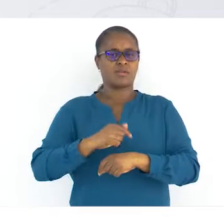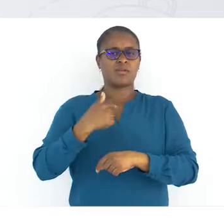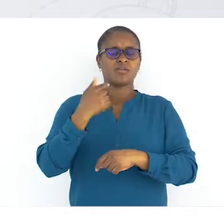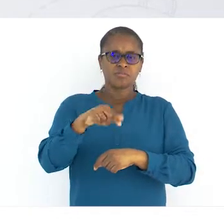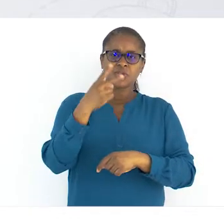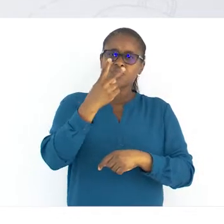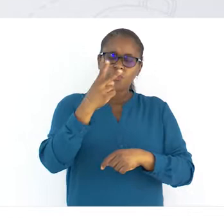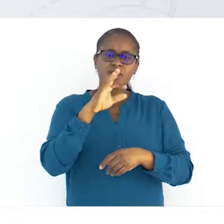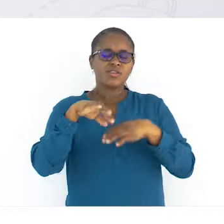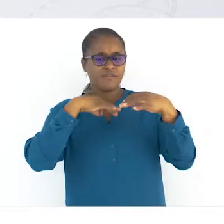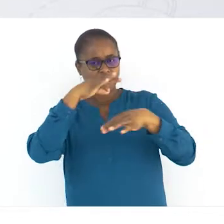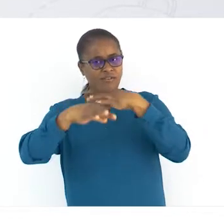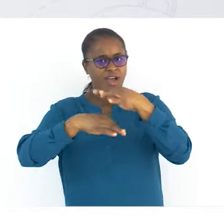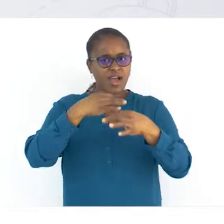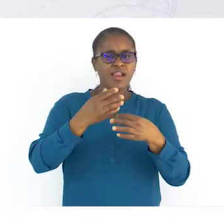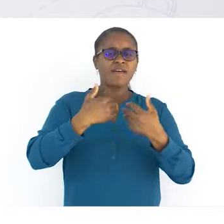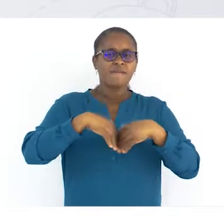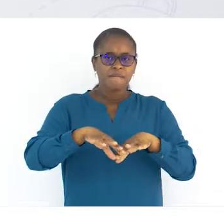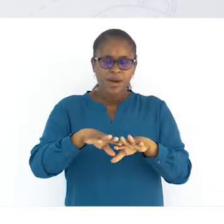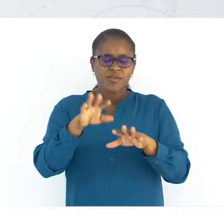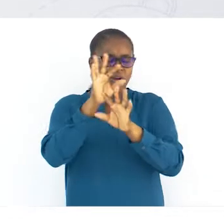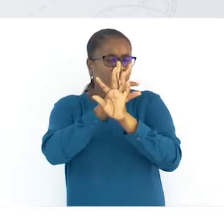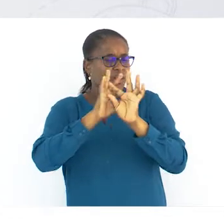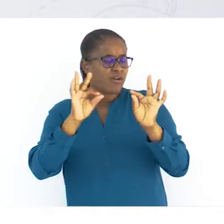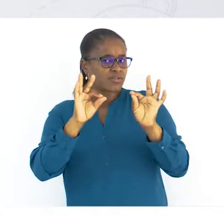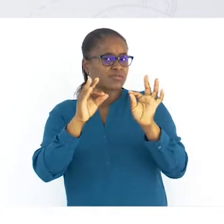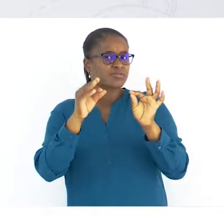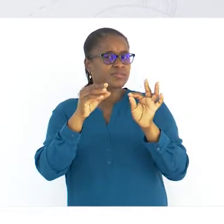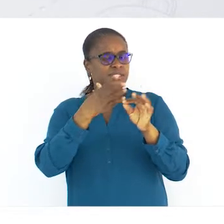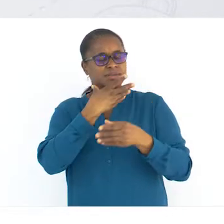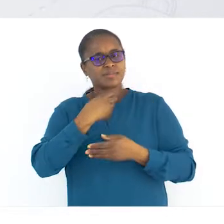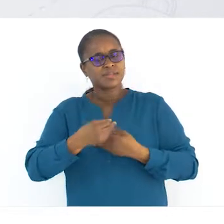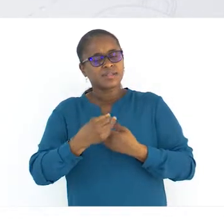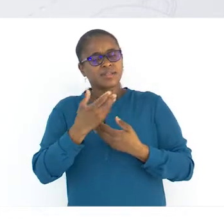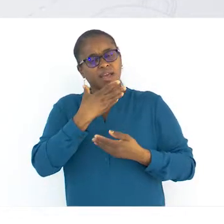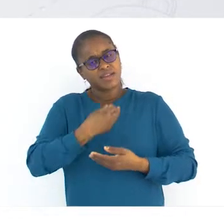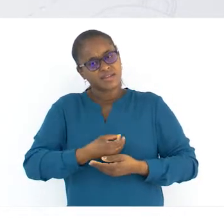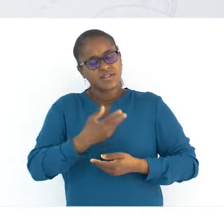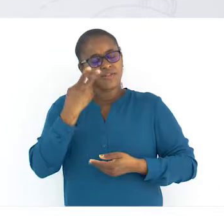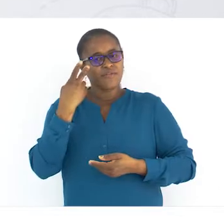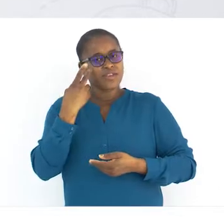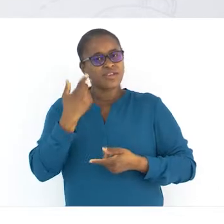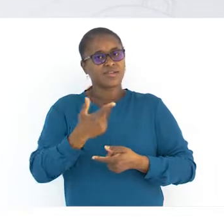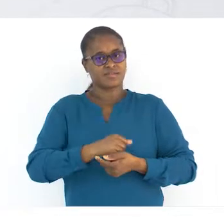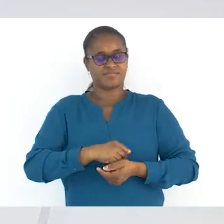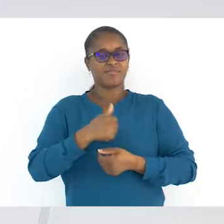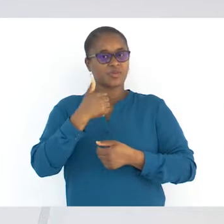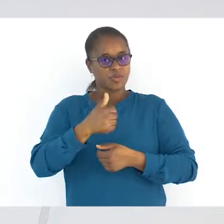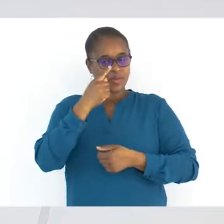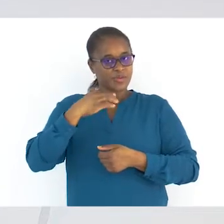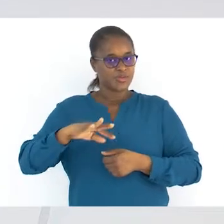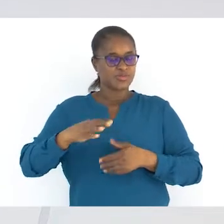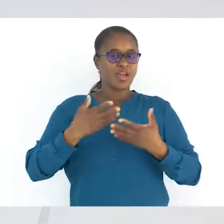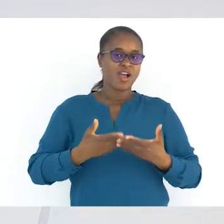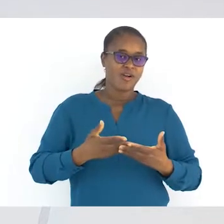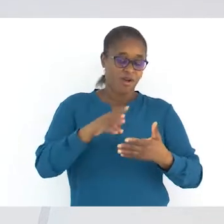2 falas, mas foi uma ótima experiência de vida. Muito bem, meus meninos. Agora,